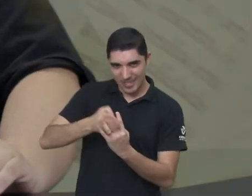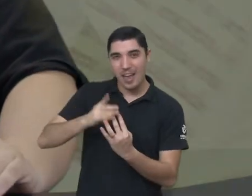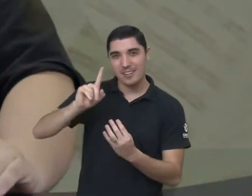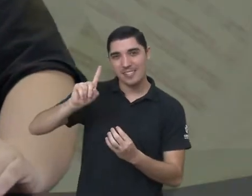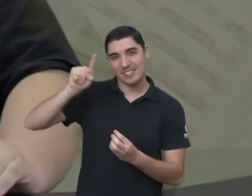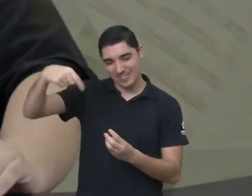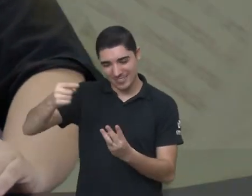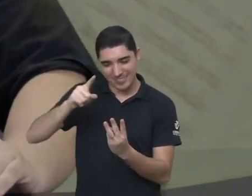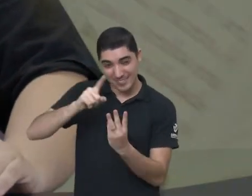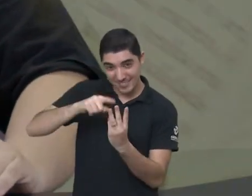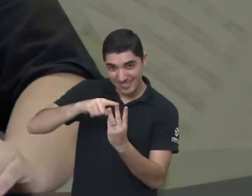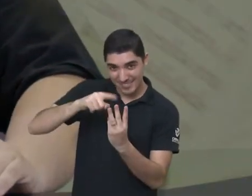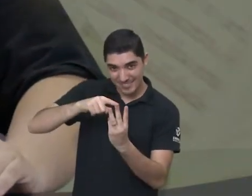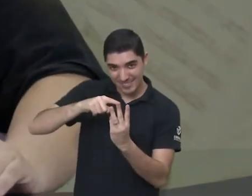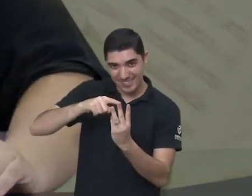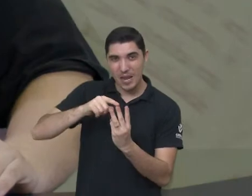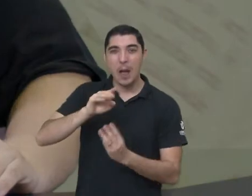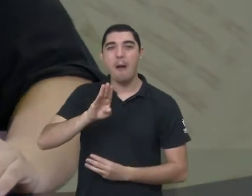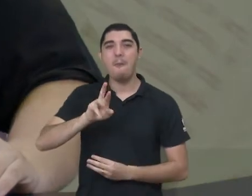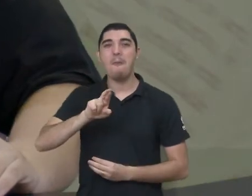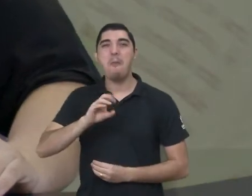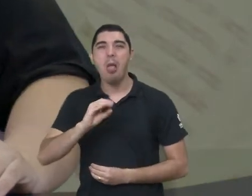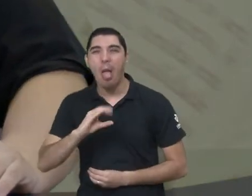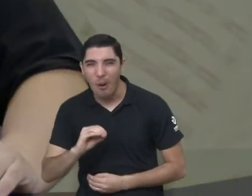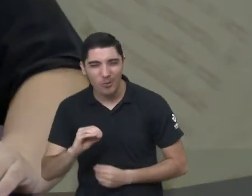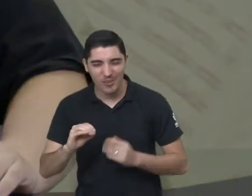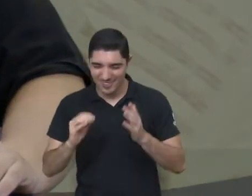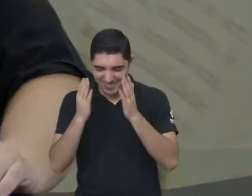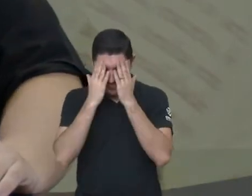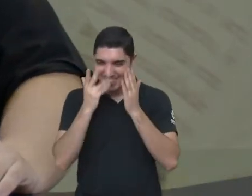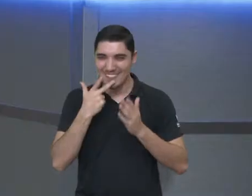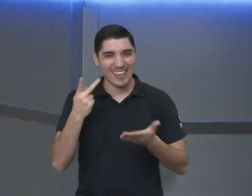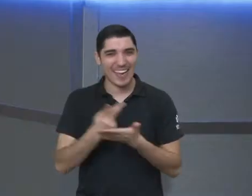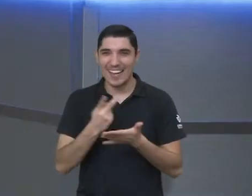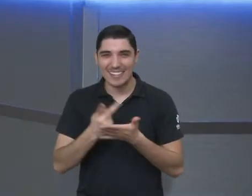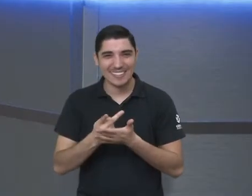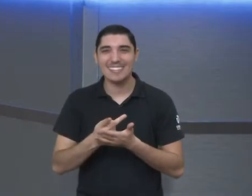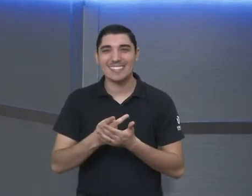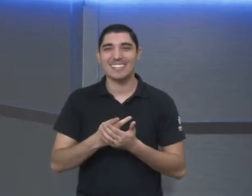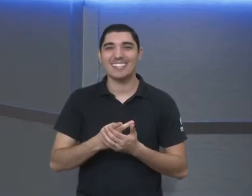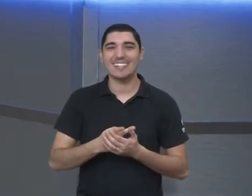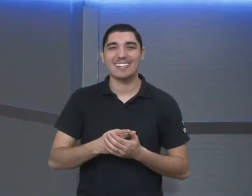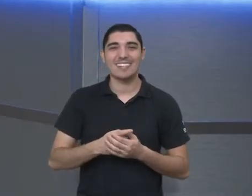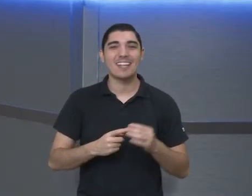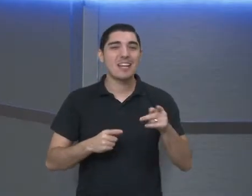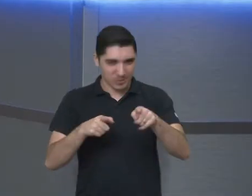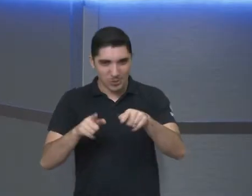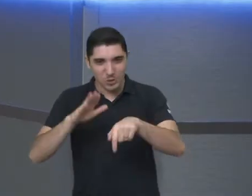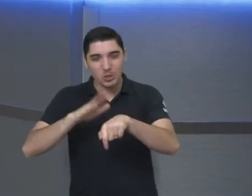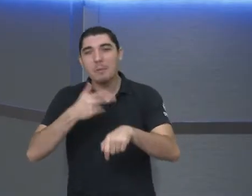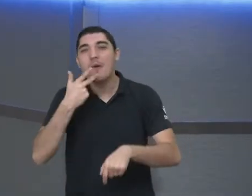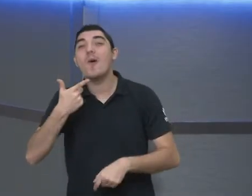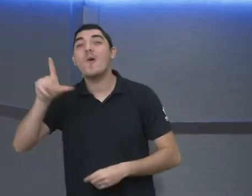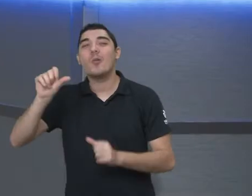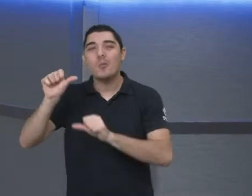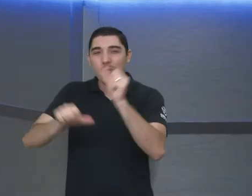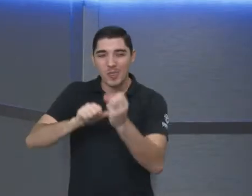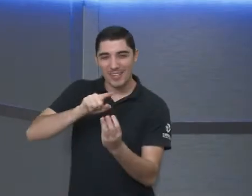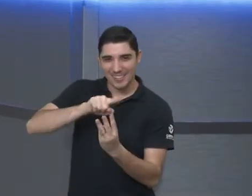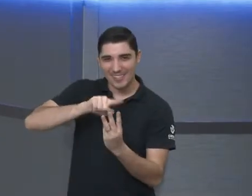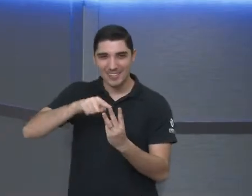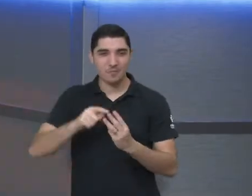Muita gente não vai saber. Amplitude modulada, né? E tem a frequência, a FM, frequência modulada, que hoje muita